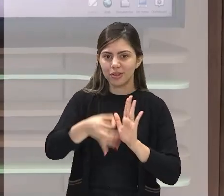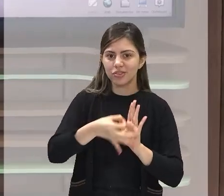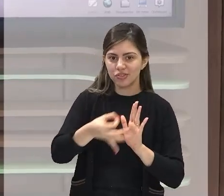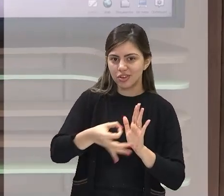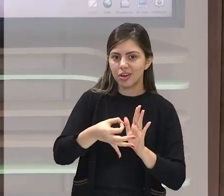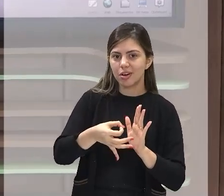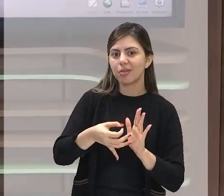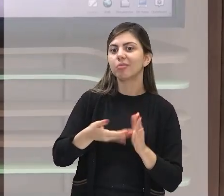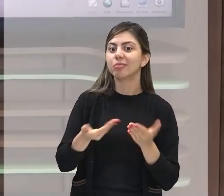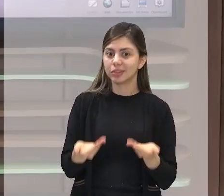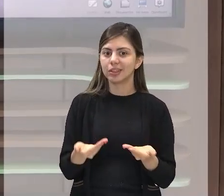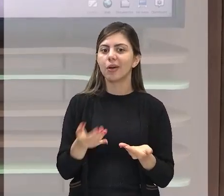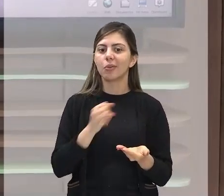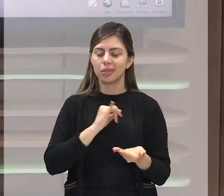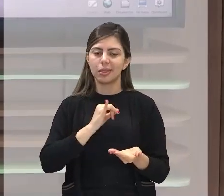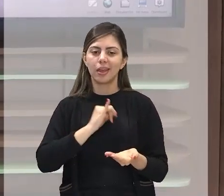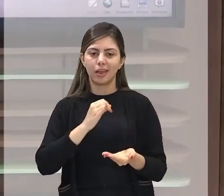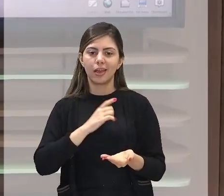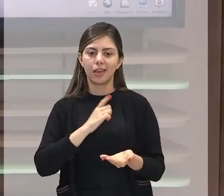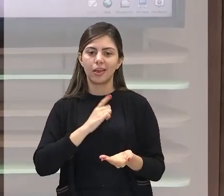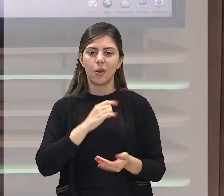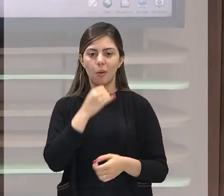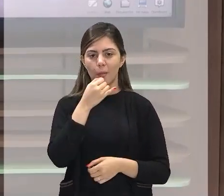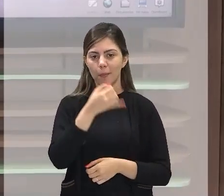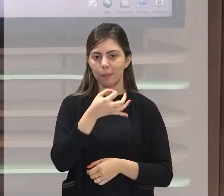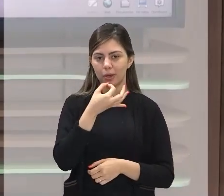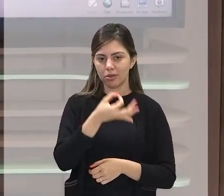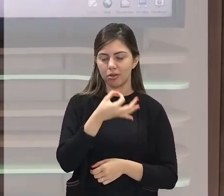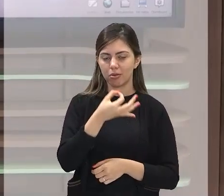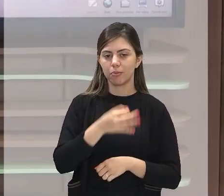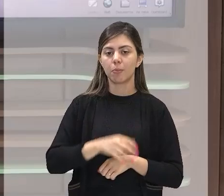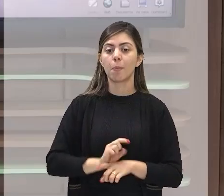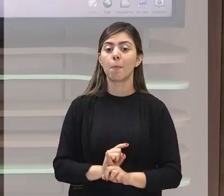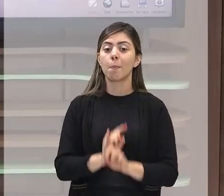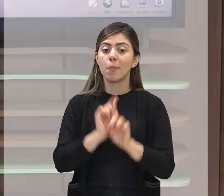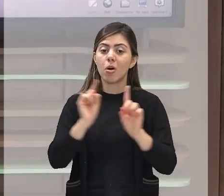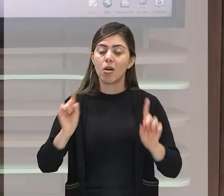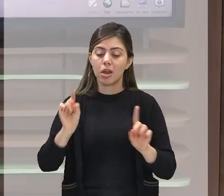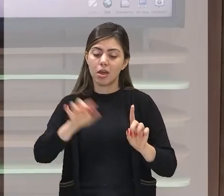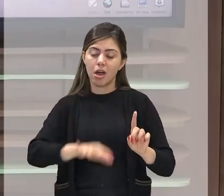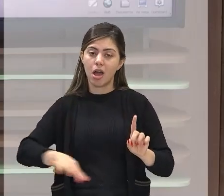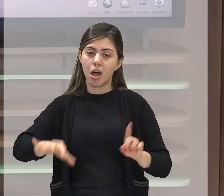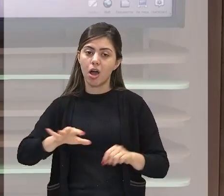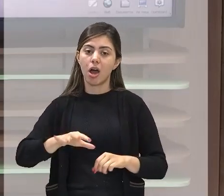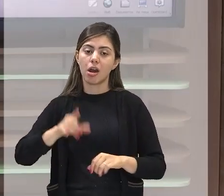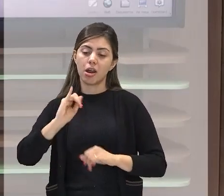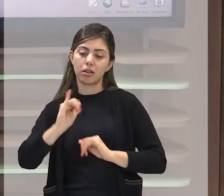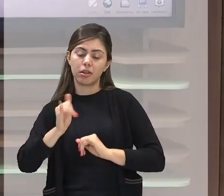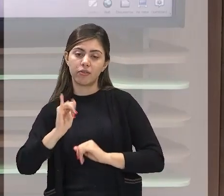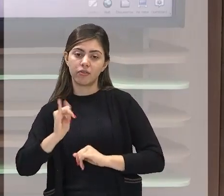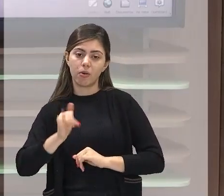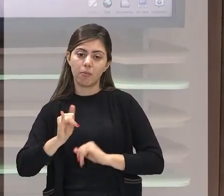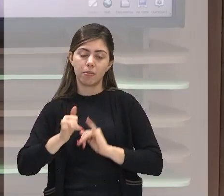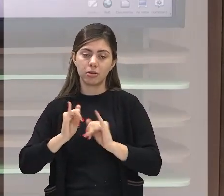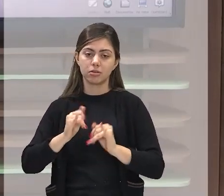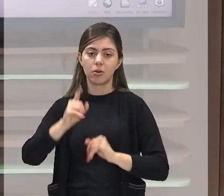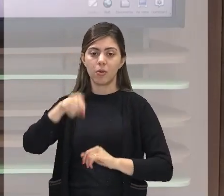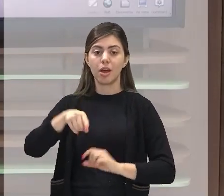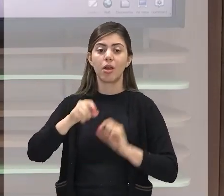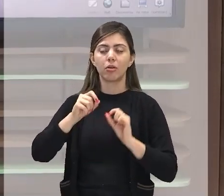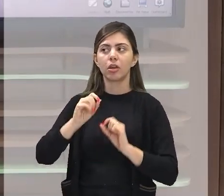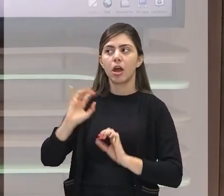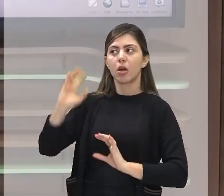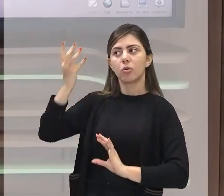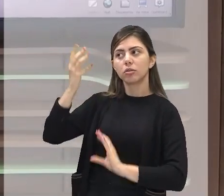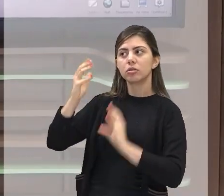por exemplo, traz as opiniões, certo? Então, mas a notícia em si, que tem como objetivo veicular